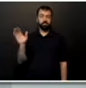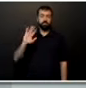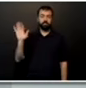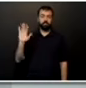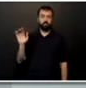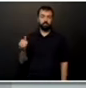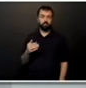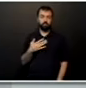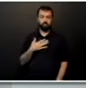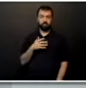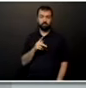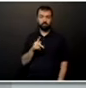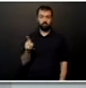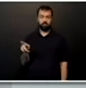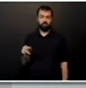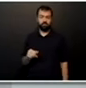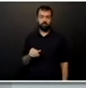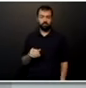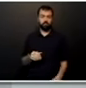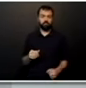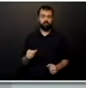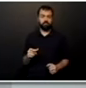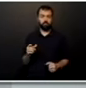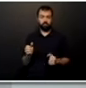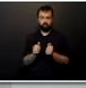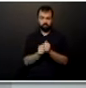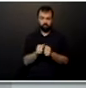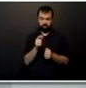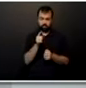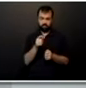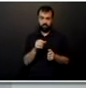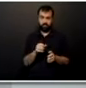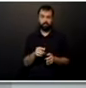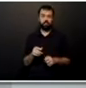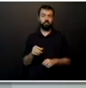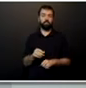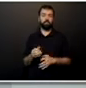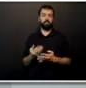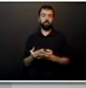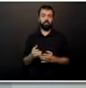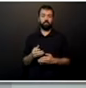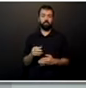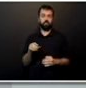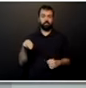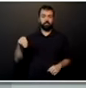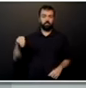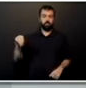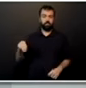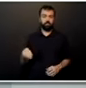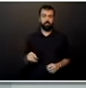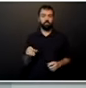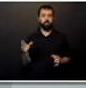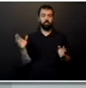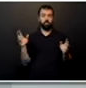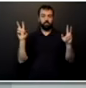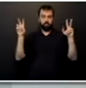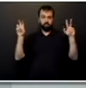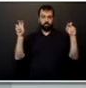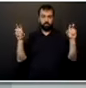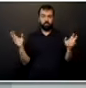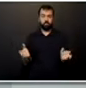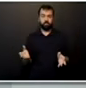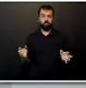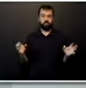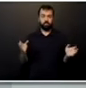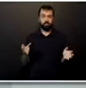o olá eu sou o anderson e estarei com vocês e mais uma aula de matemática o tema da nossa aula de hoje é proporção e